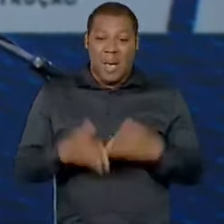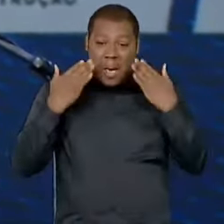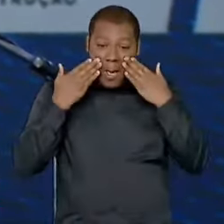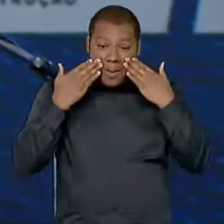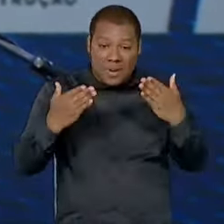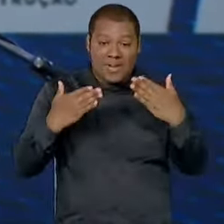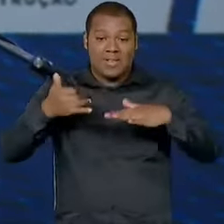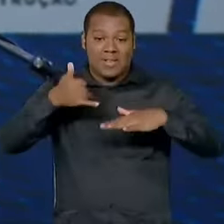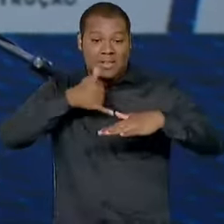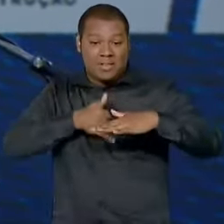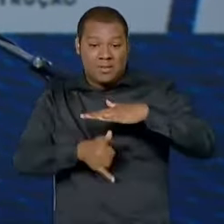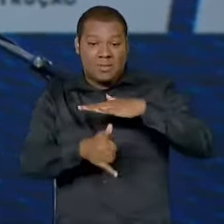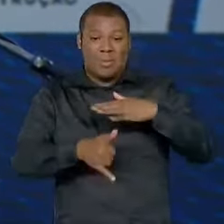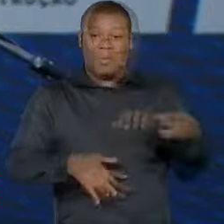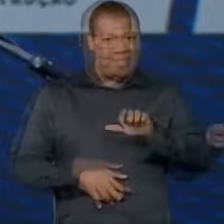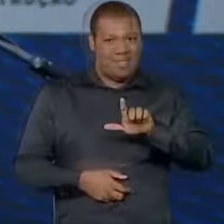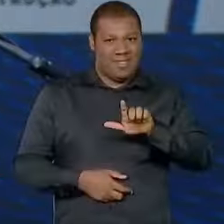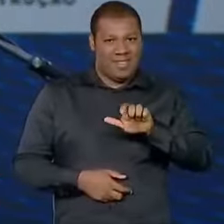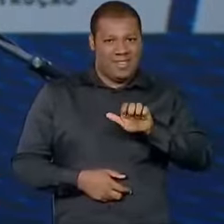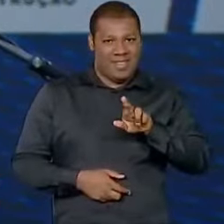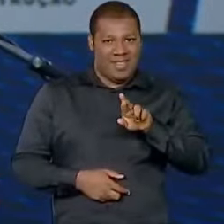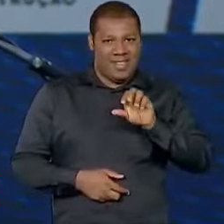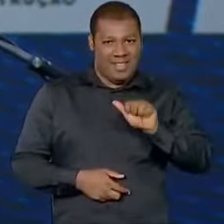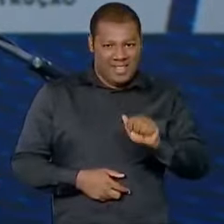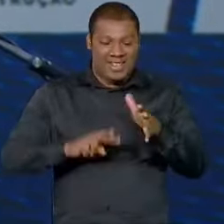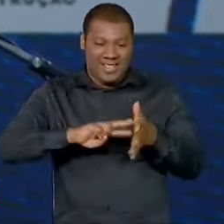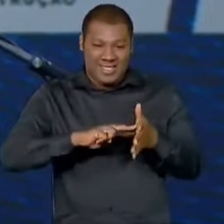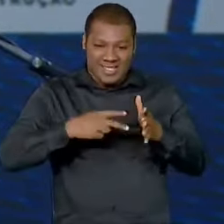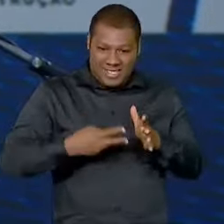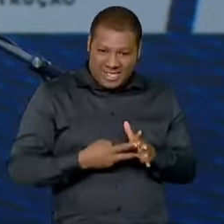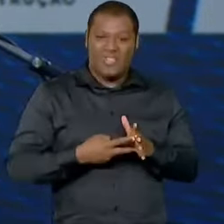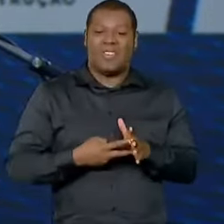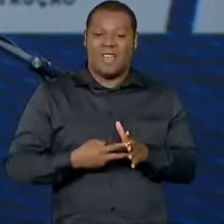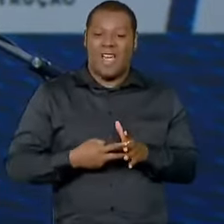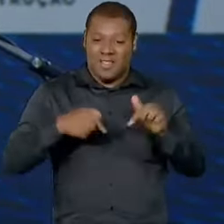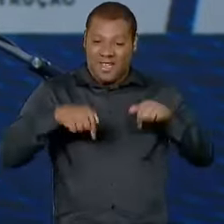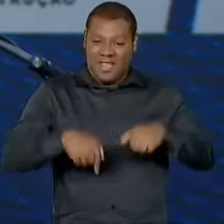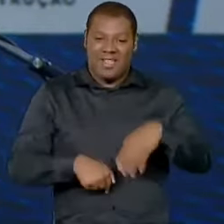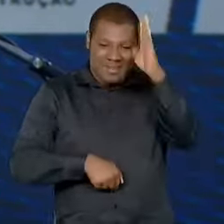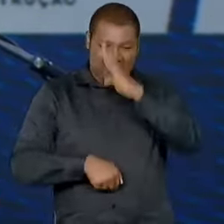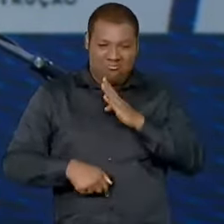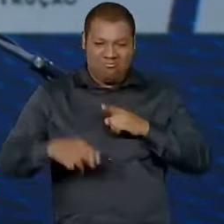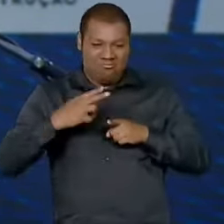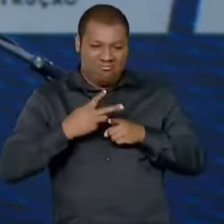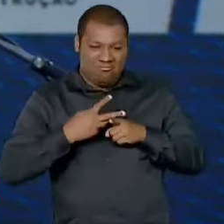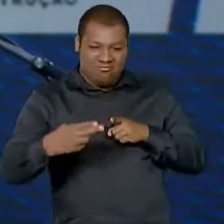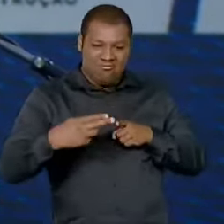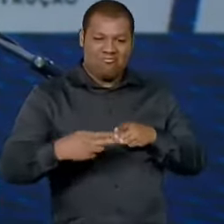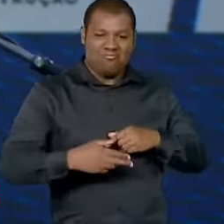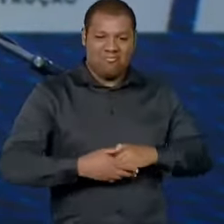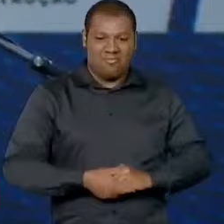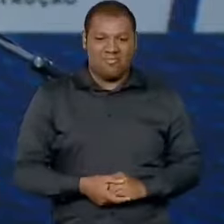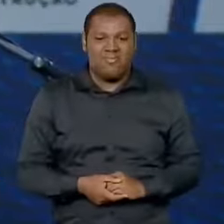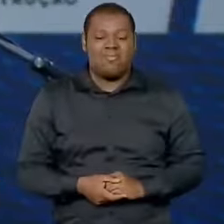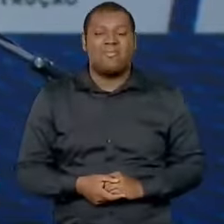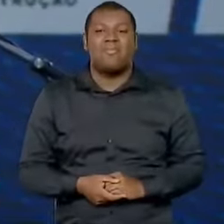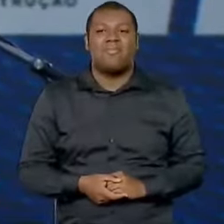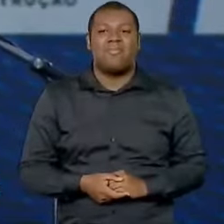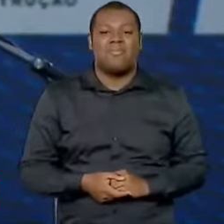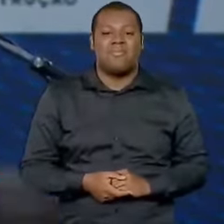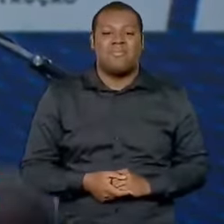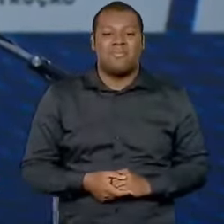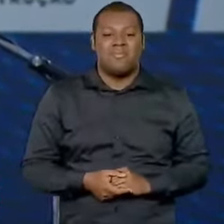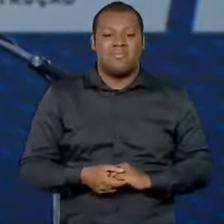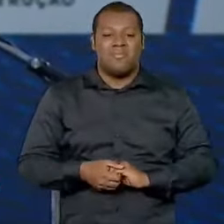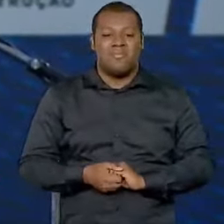do submarino Toneleiro. Este submarino é uma vitória, nem que fosse apenas pelo seu berço, aqui